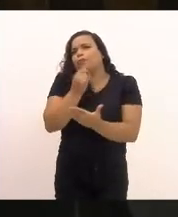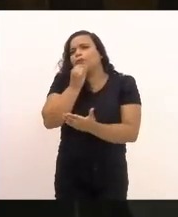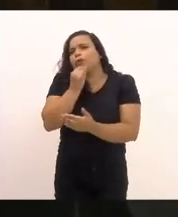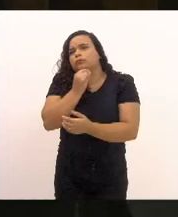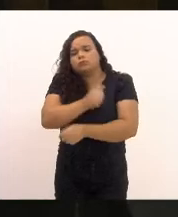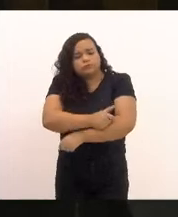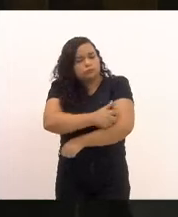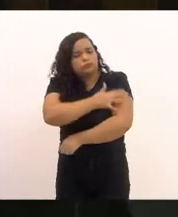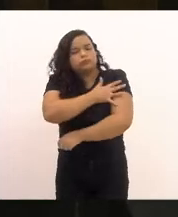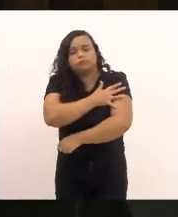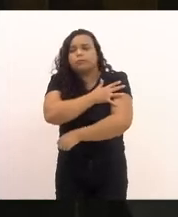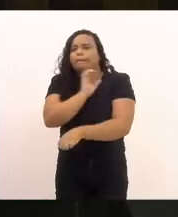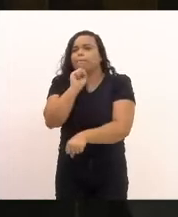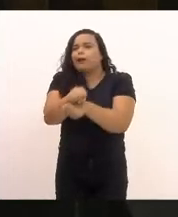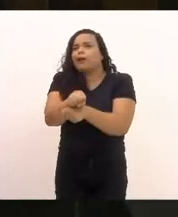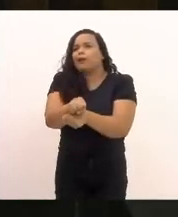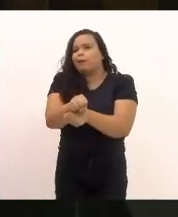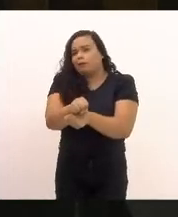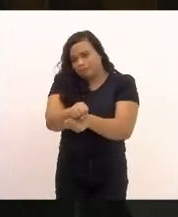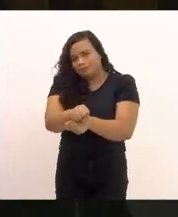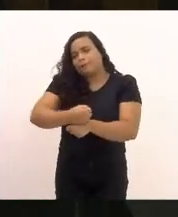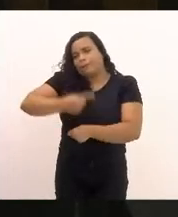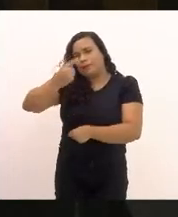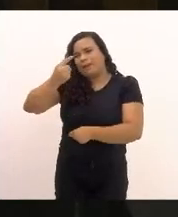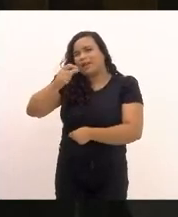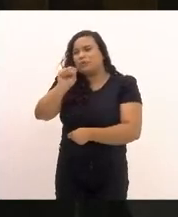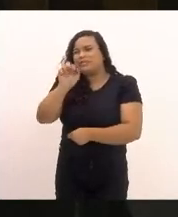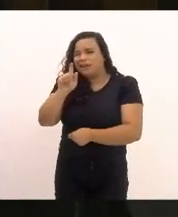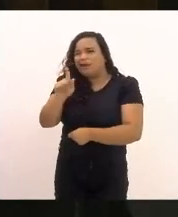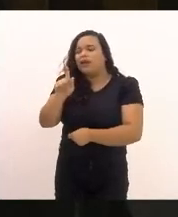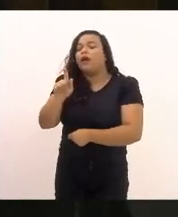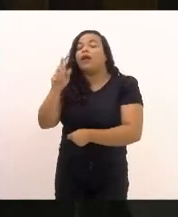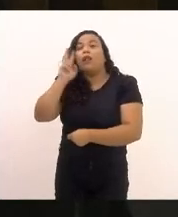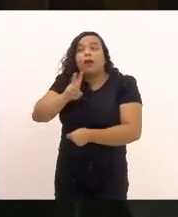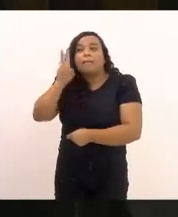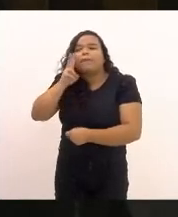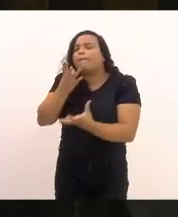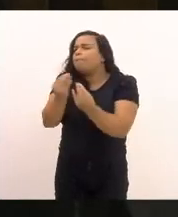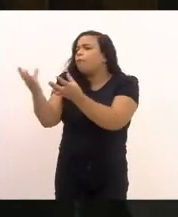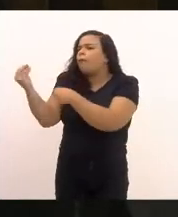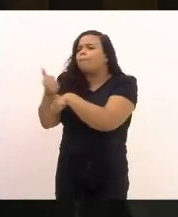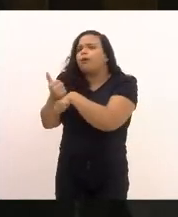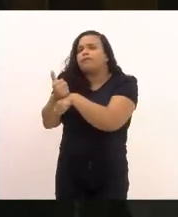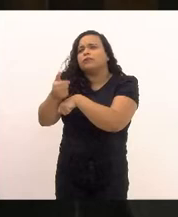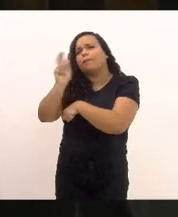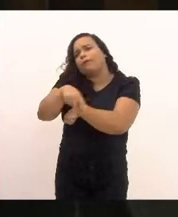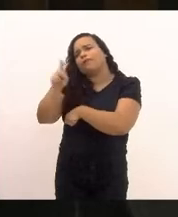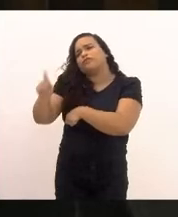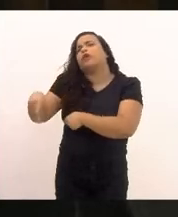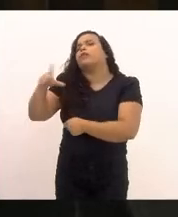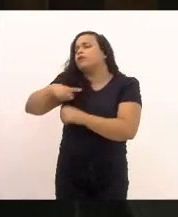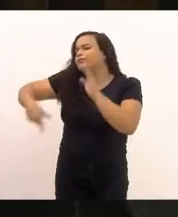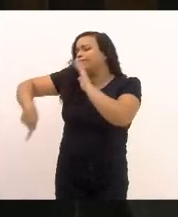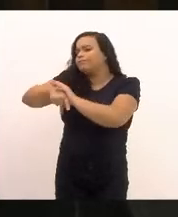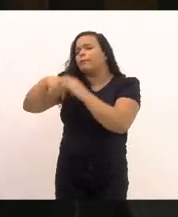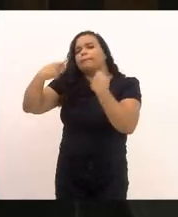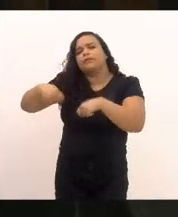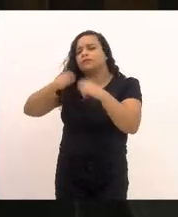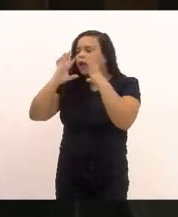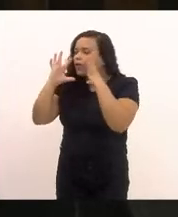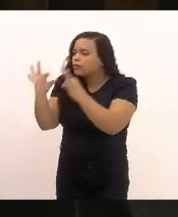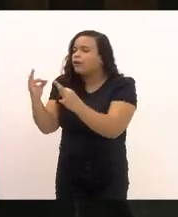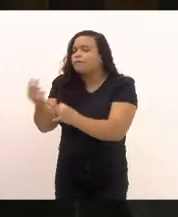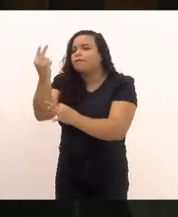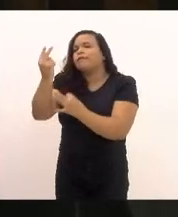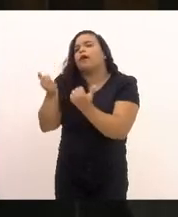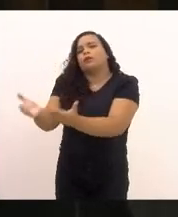primeiro segmento, é preciso ainda assim lembrar que há muitos colegas profissionais do primeiro segmento do fundamental, que precisam ser valorizados e